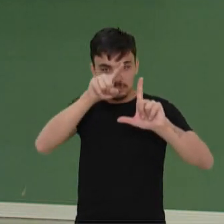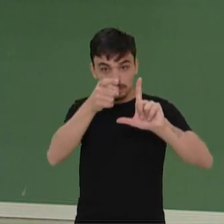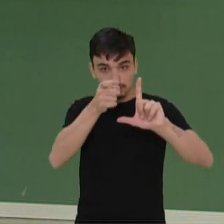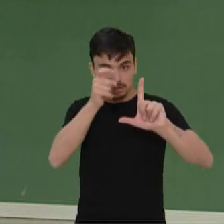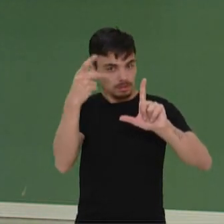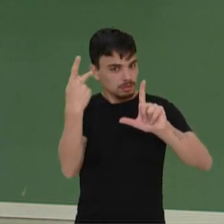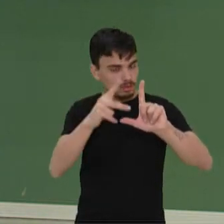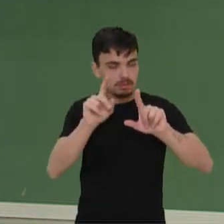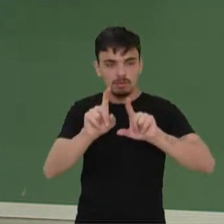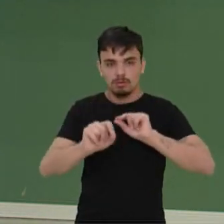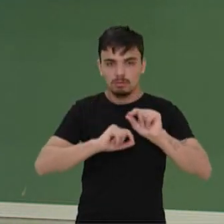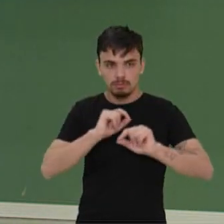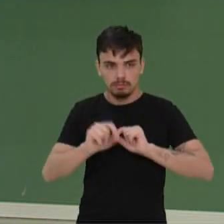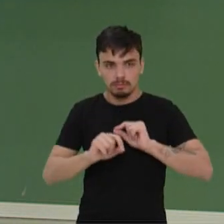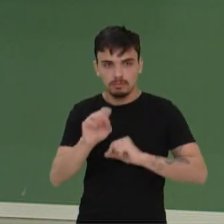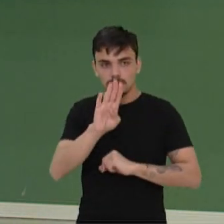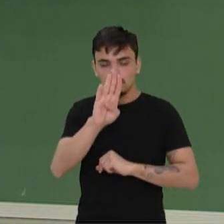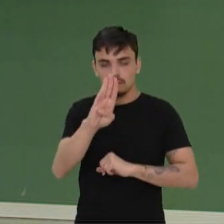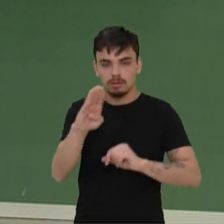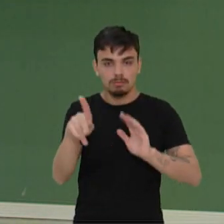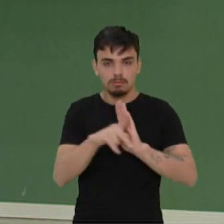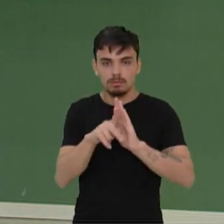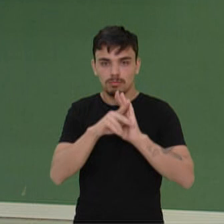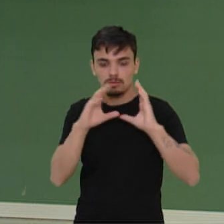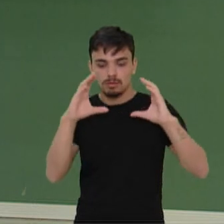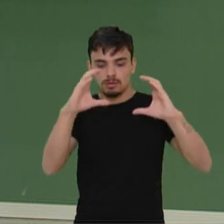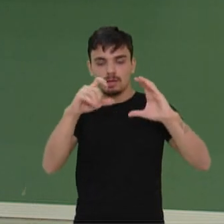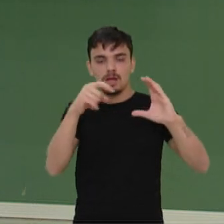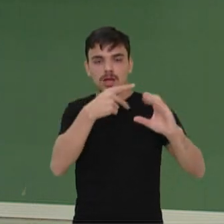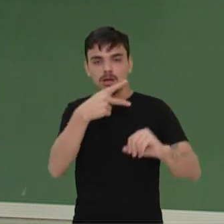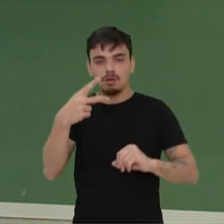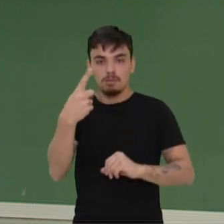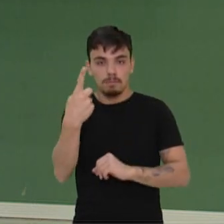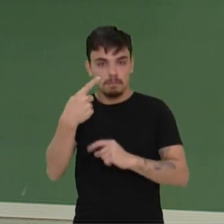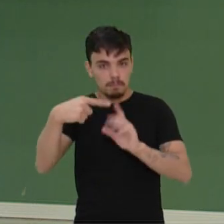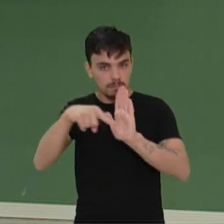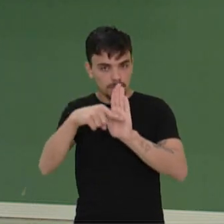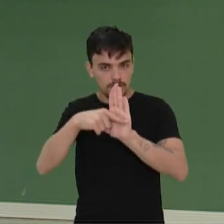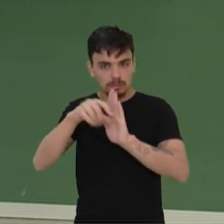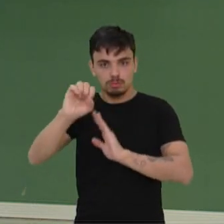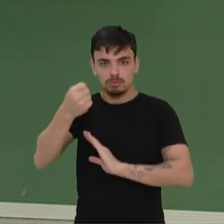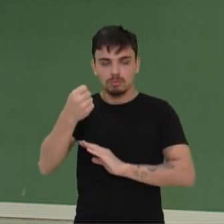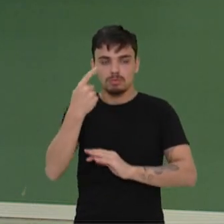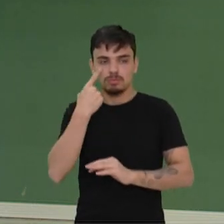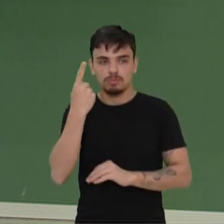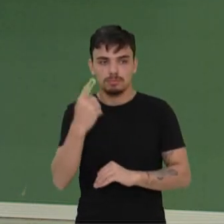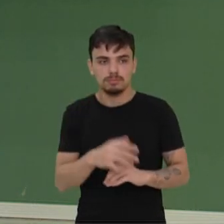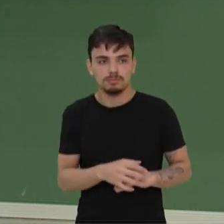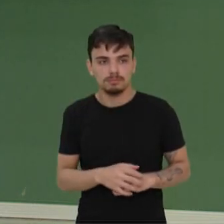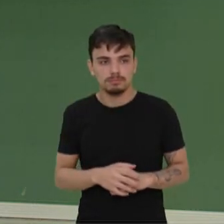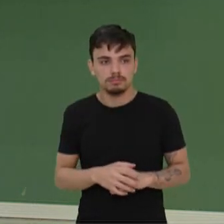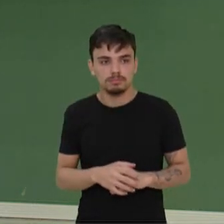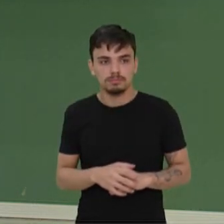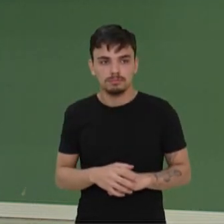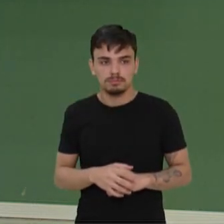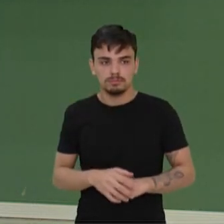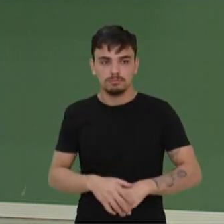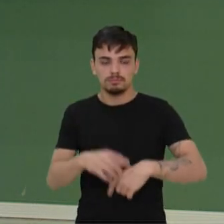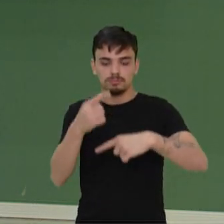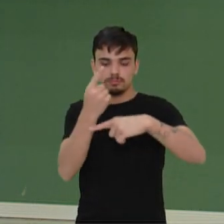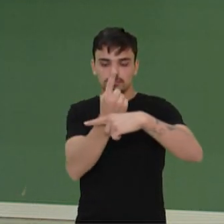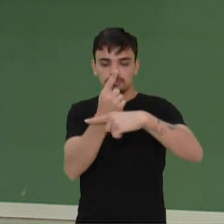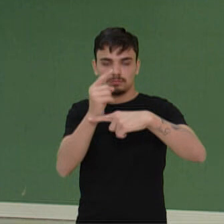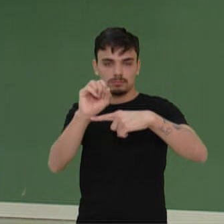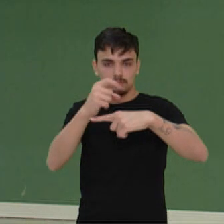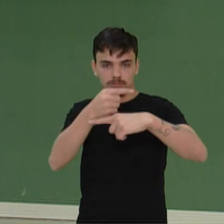b, para a gente lá, tirando da minha função, é menos 8, tá aqui, né? O menosinho da fórmula está aqui. Aqui é o menos 8 do valor